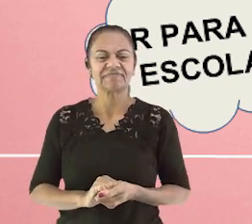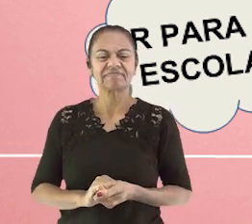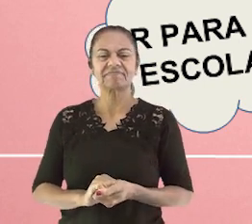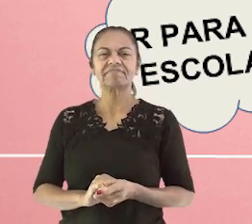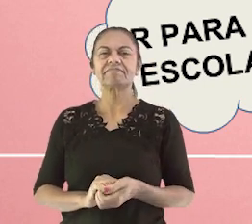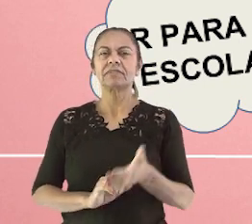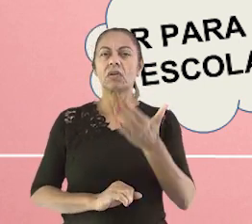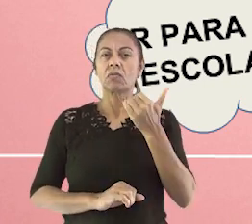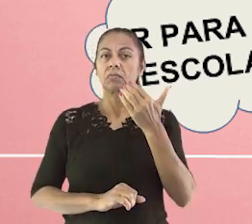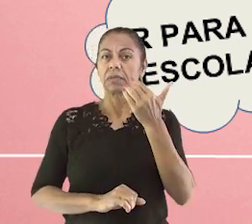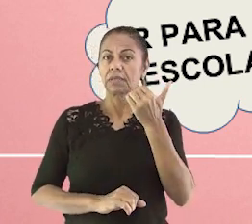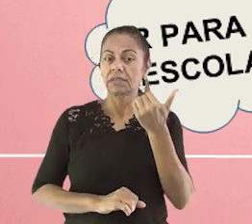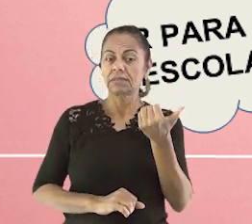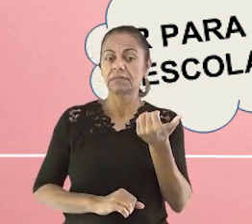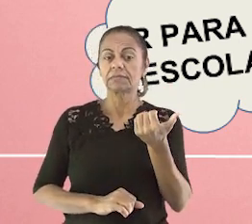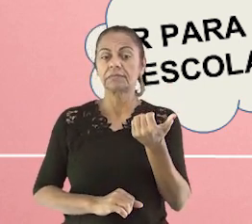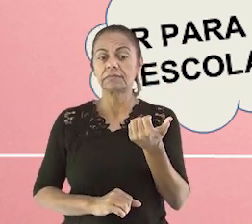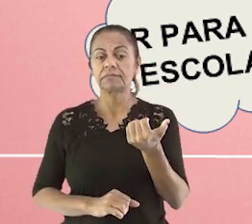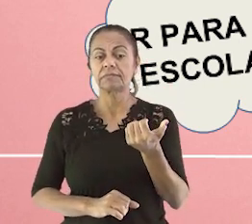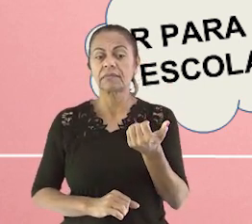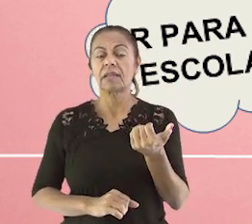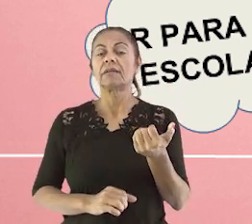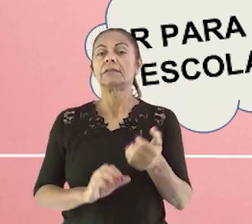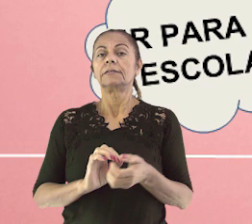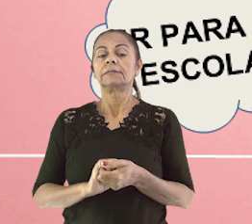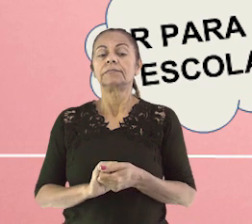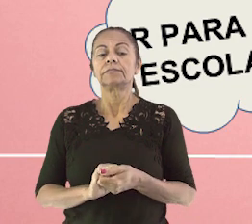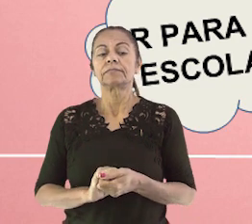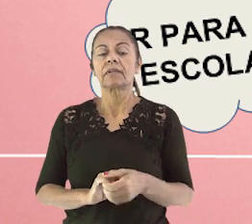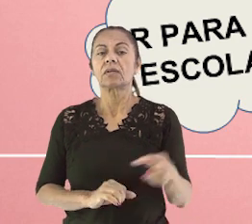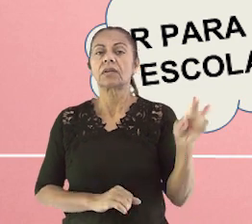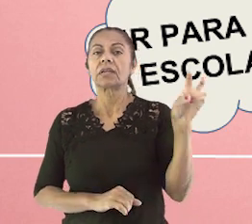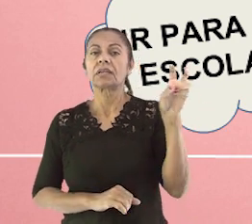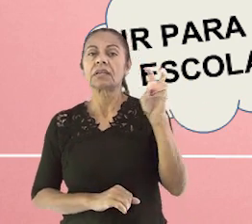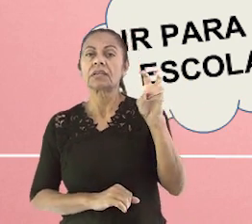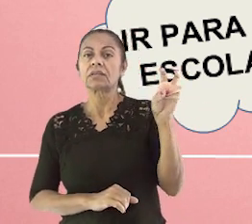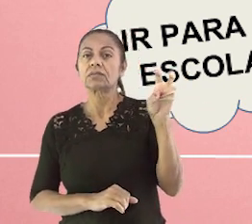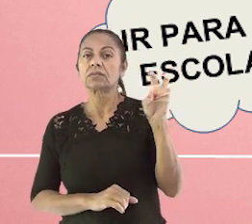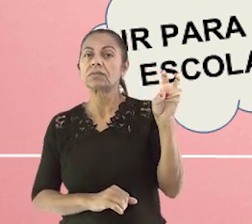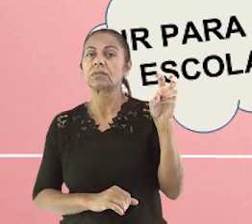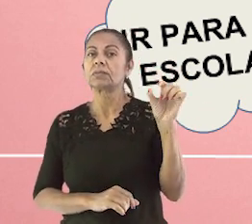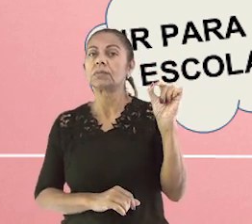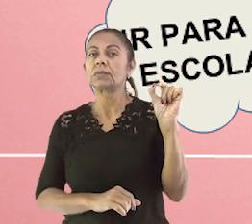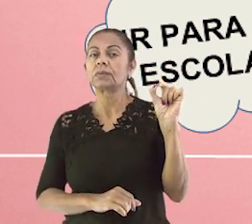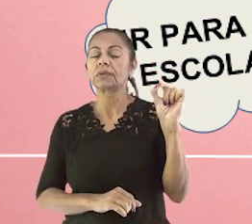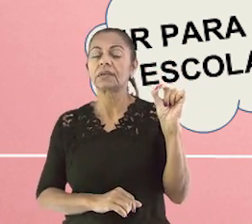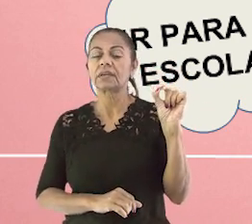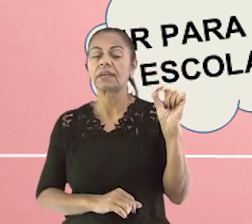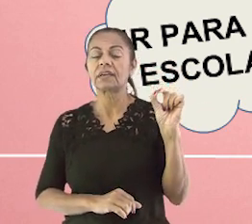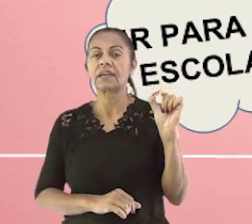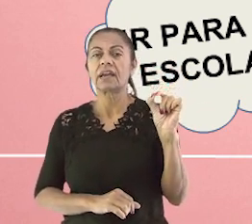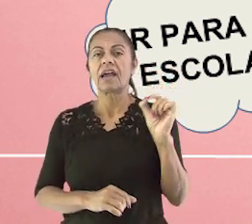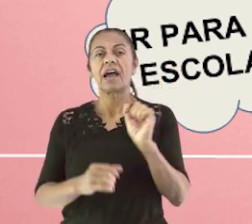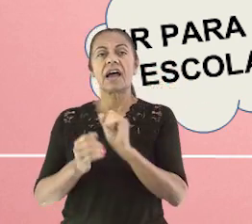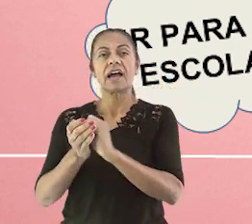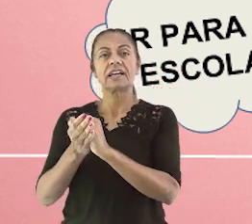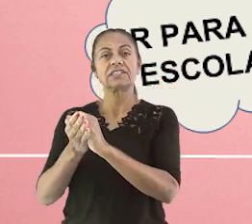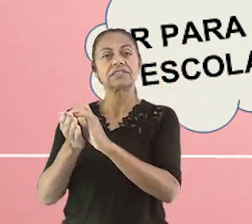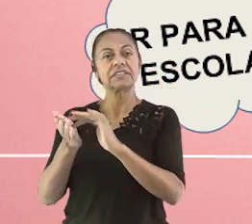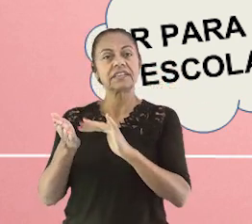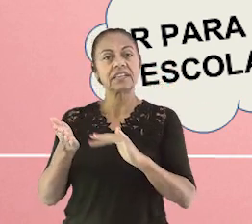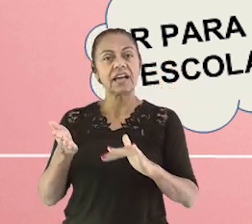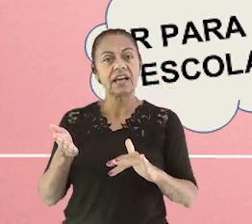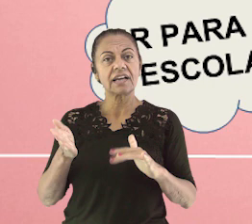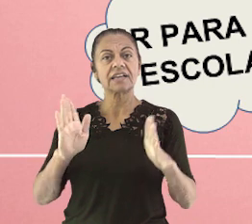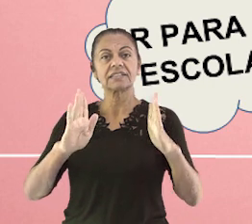lanche. Bem alimentados. Na minha quinta rotina, que tal estudarmos? Ou fazer aquele dever